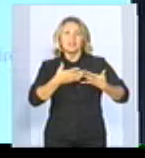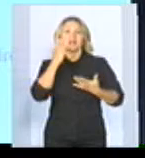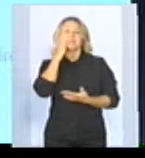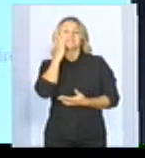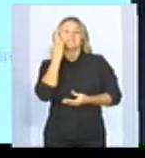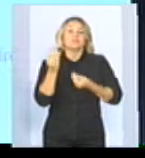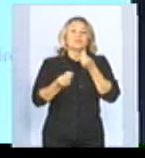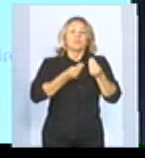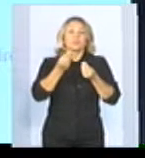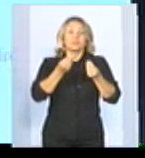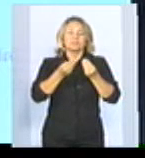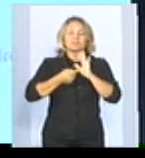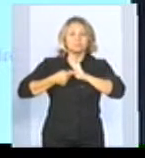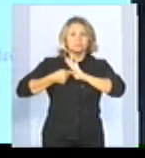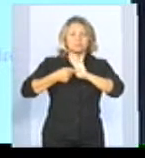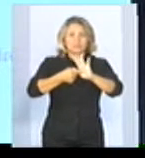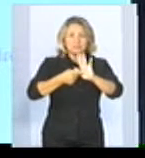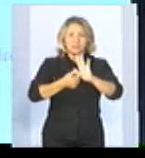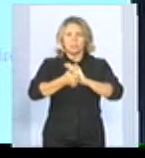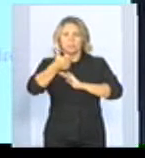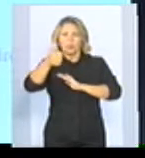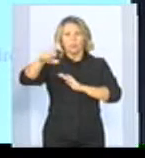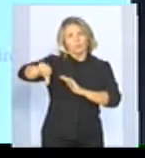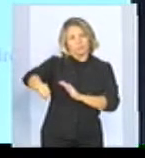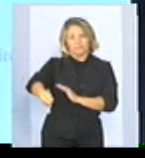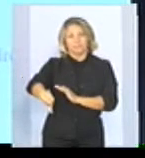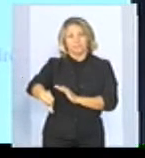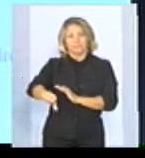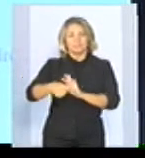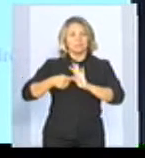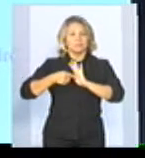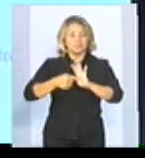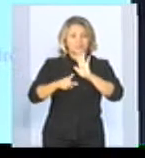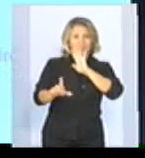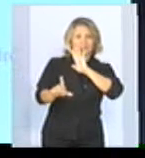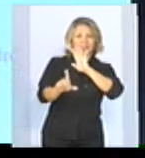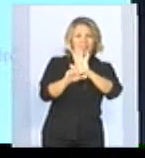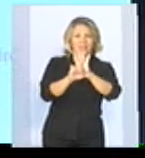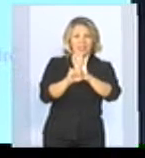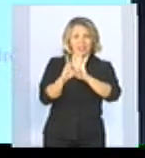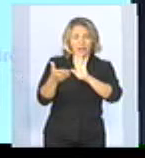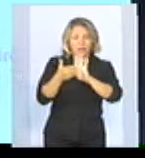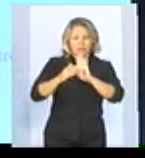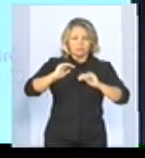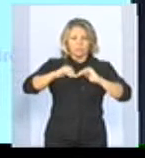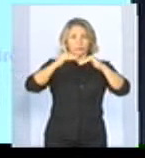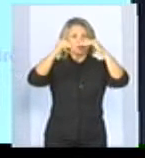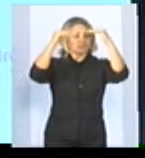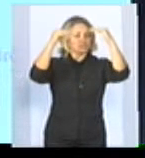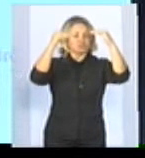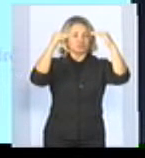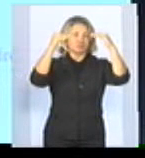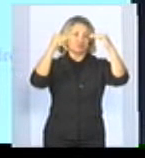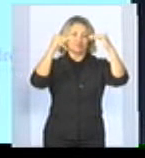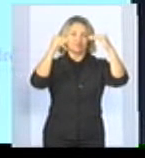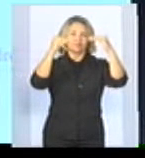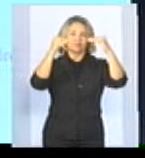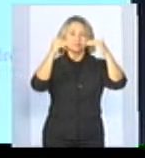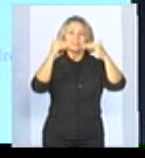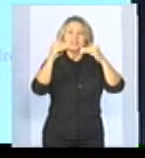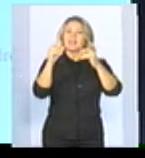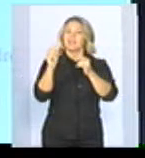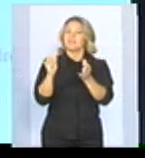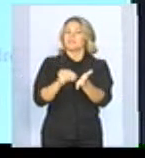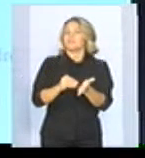Impacto que é positivo ou que é negativo então atribuir a lei esse crescimento é não fazer